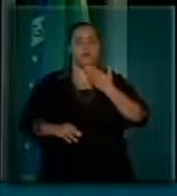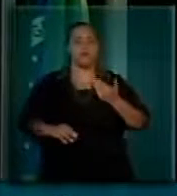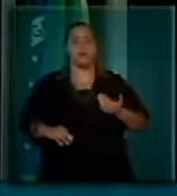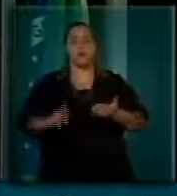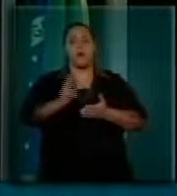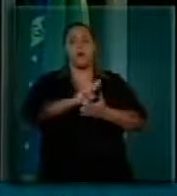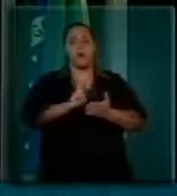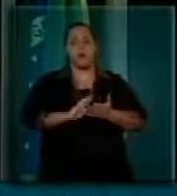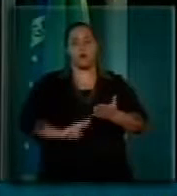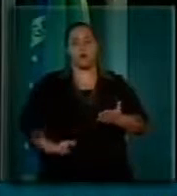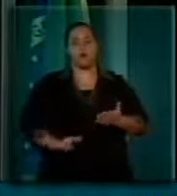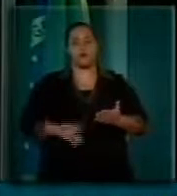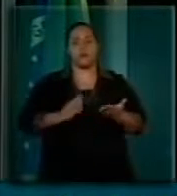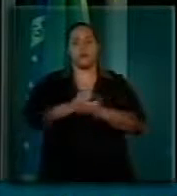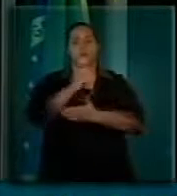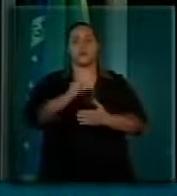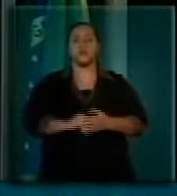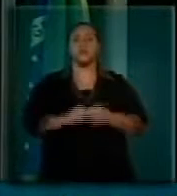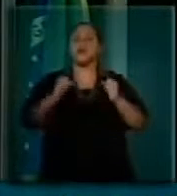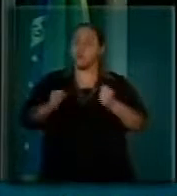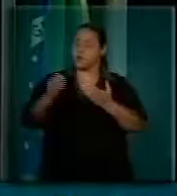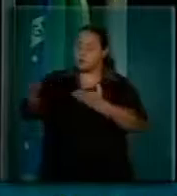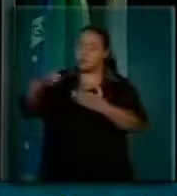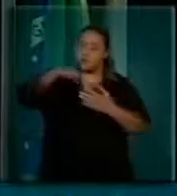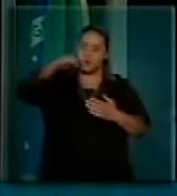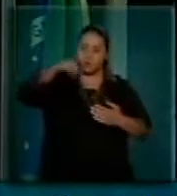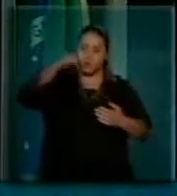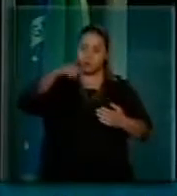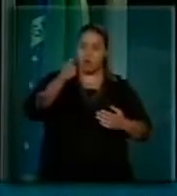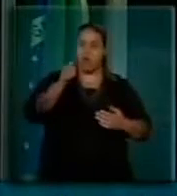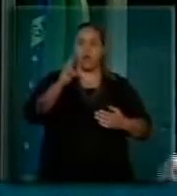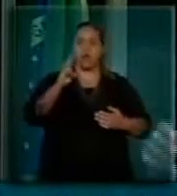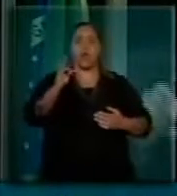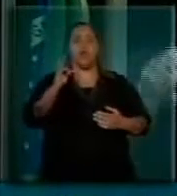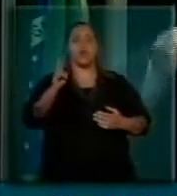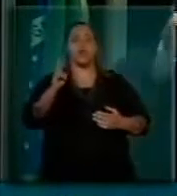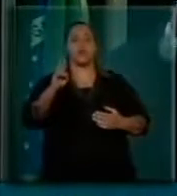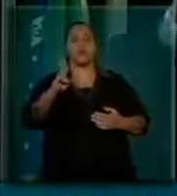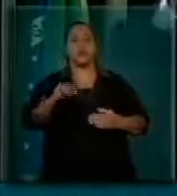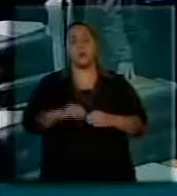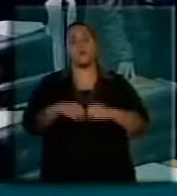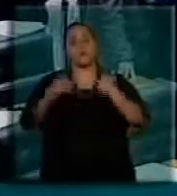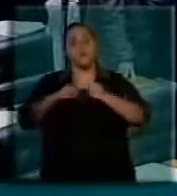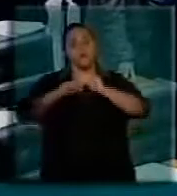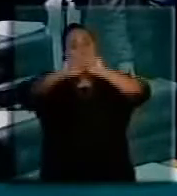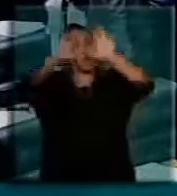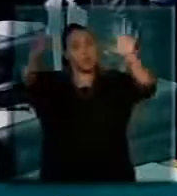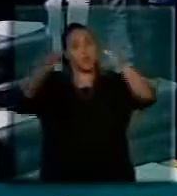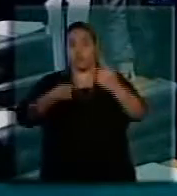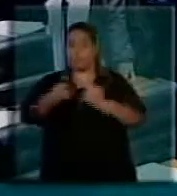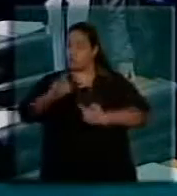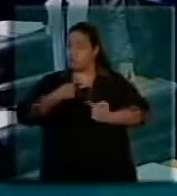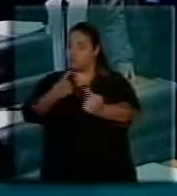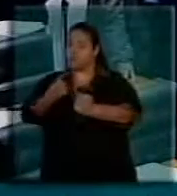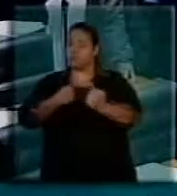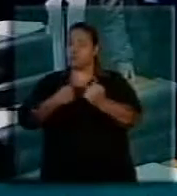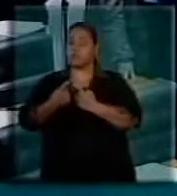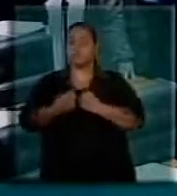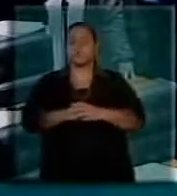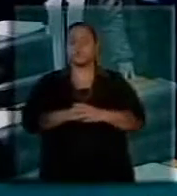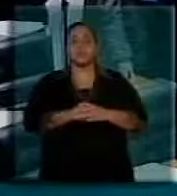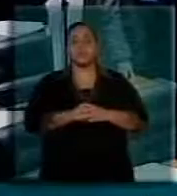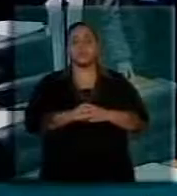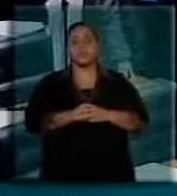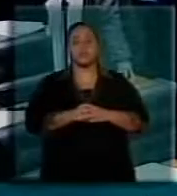um relatório aprovado. Pois não, senador Arthur Vigílio. Deputado Magela, para ficarmos bem claros os dois, Vossa